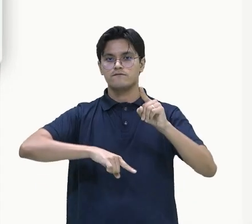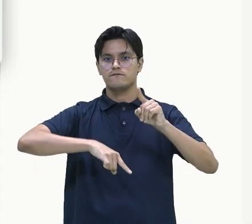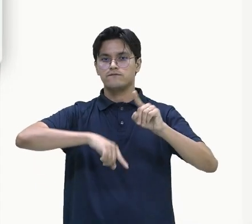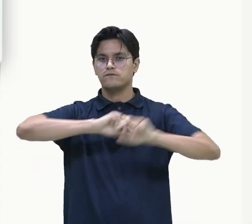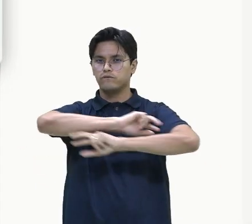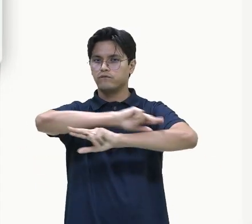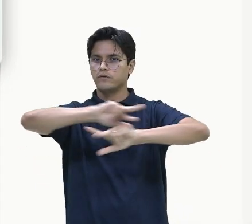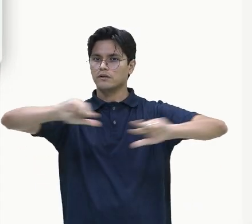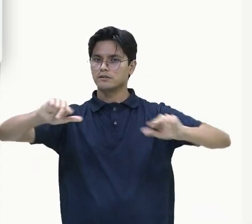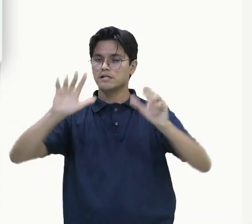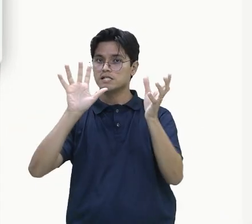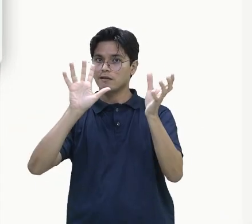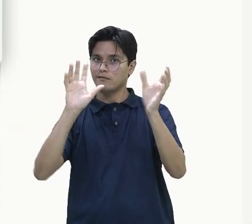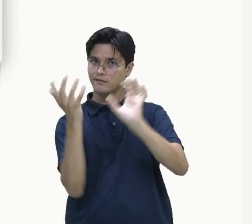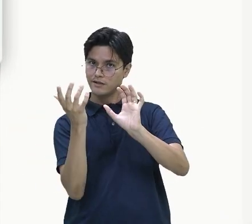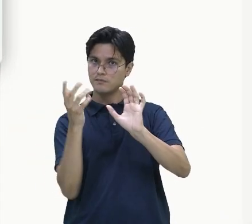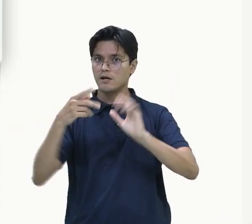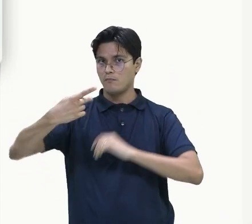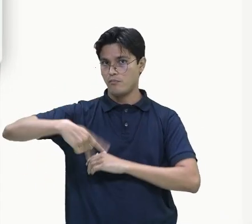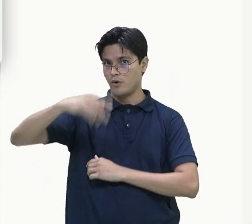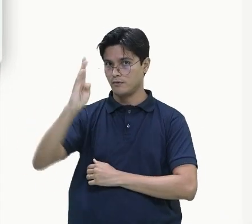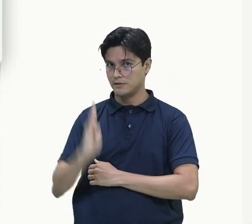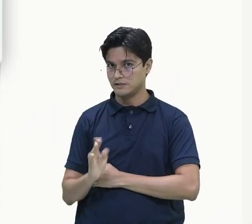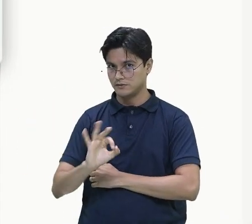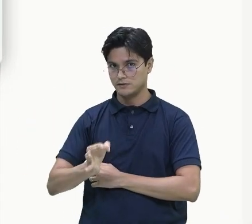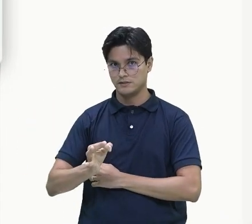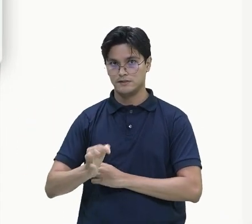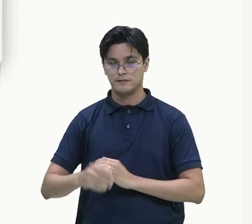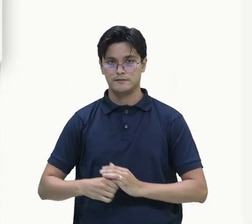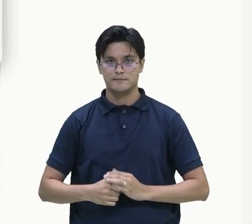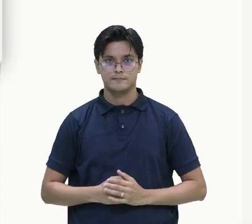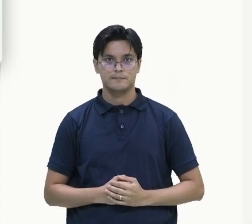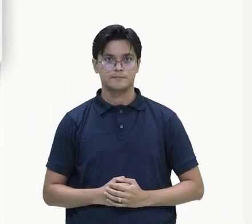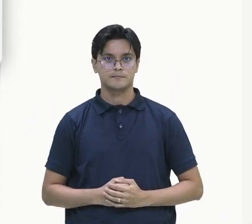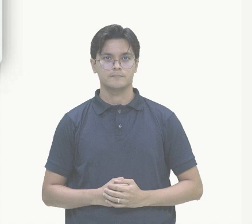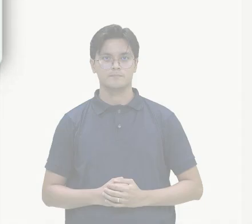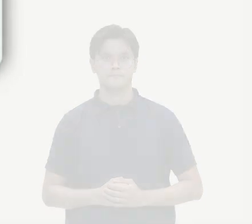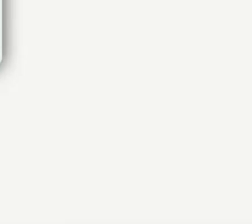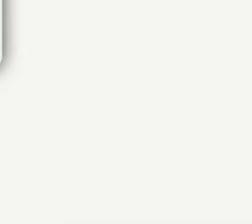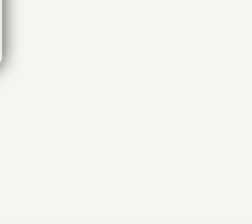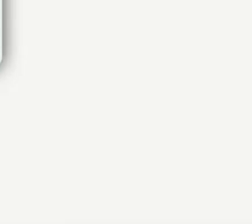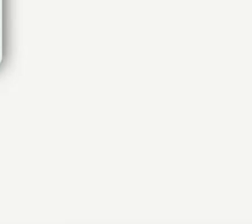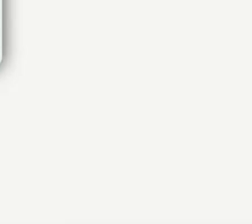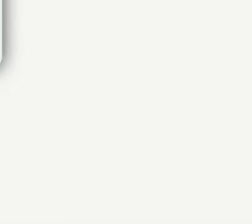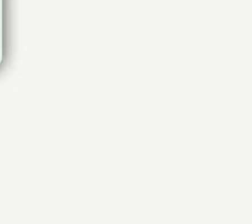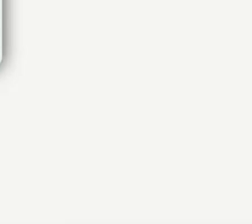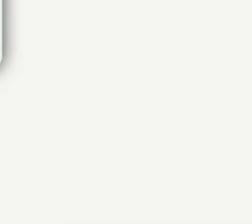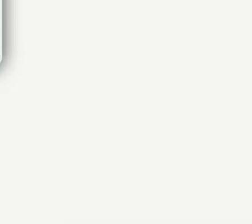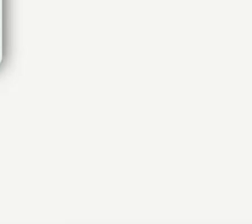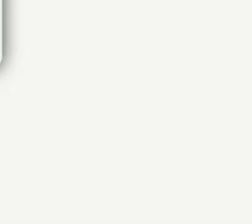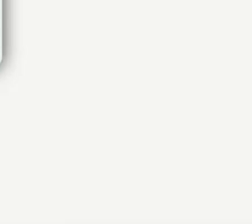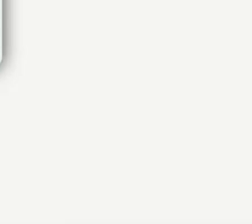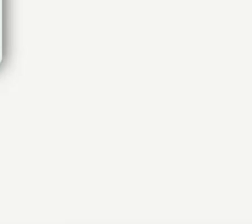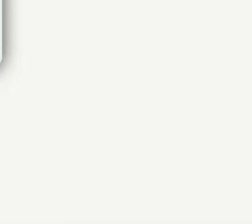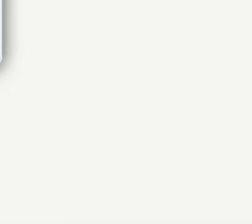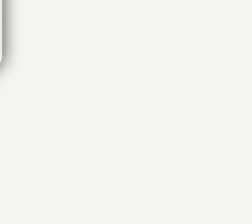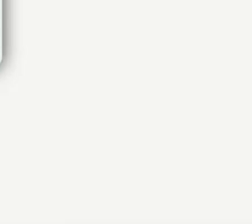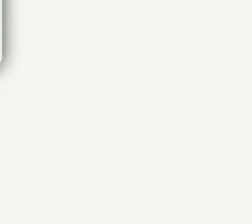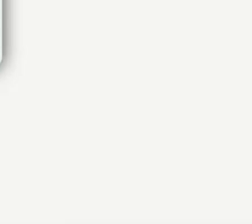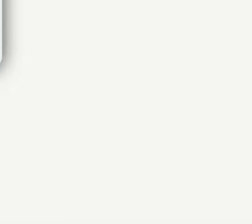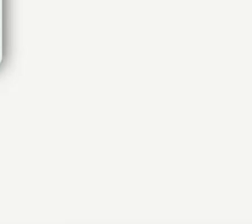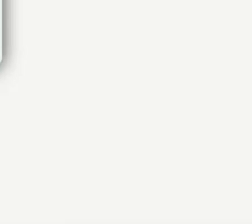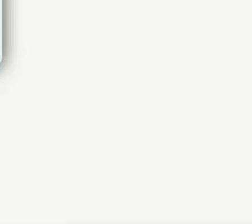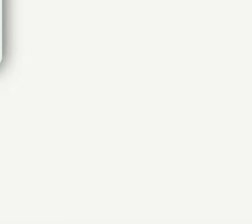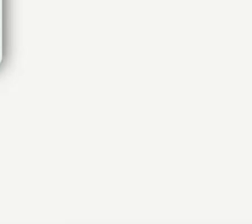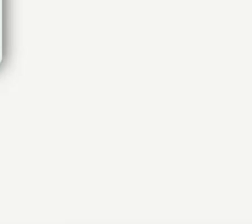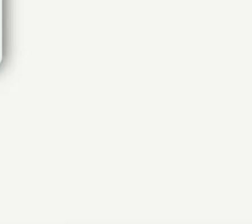de climas no nosso país, certo? E professora, como o clima influencia,